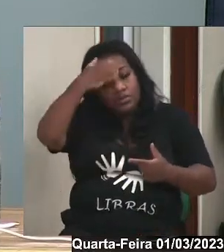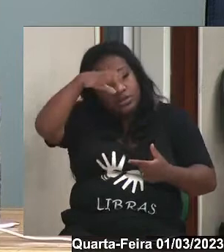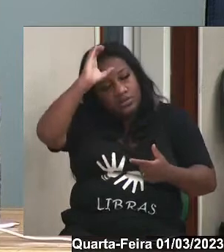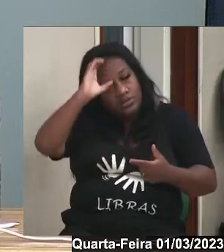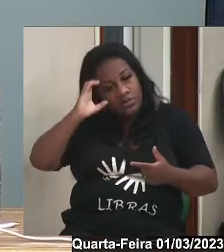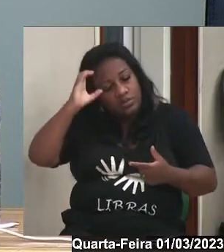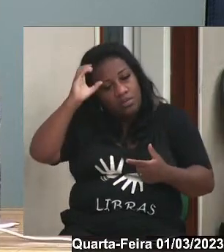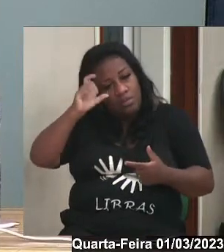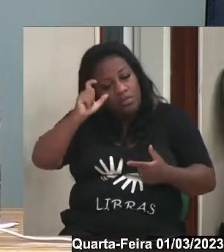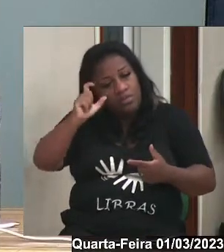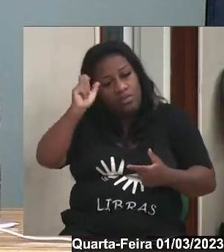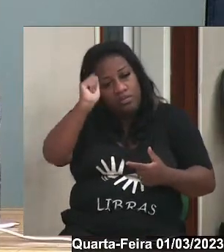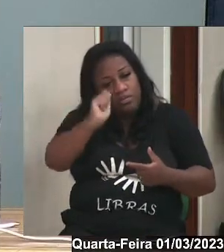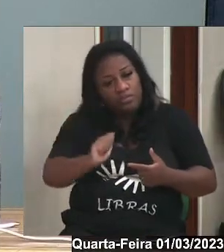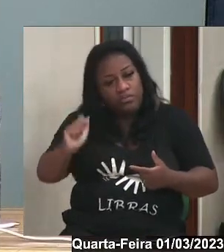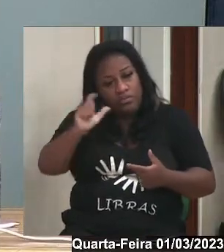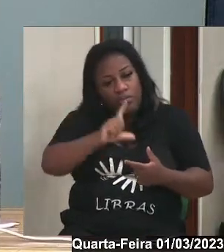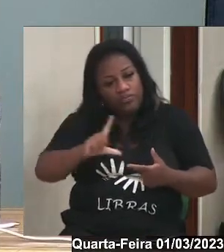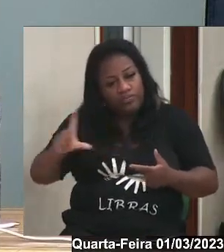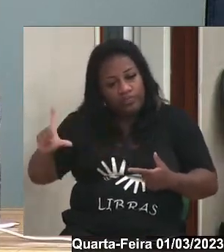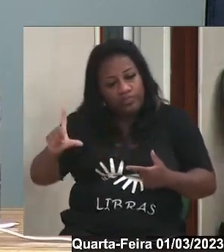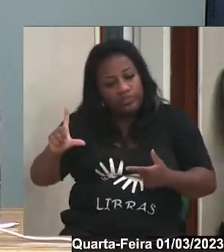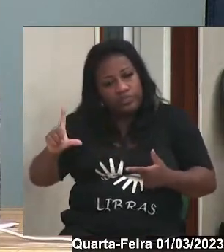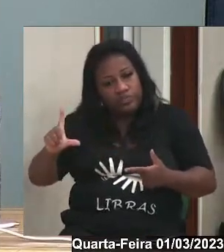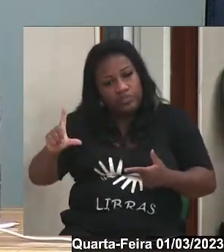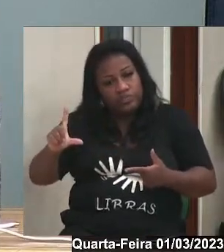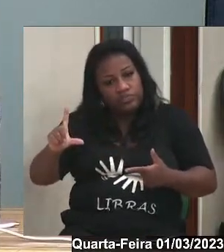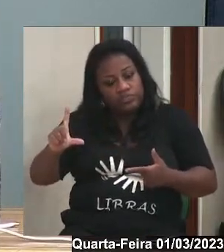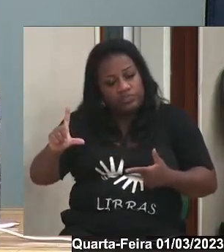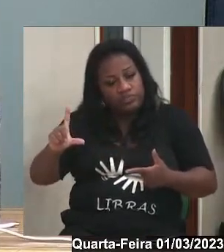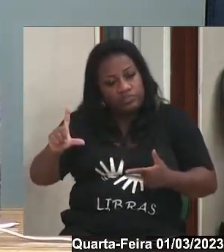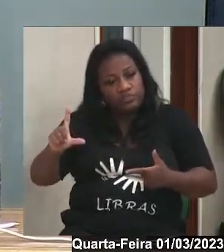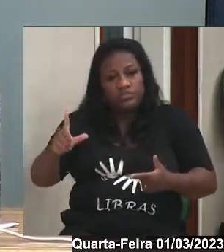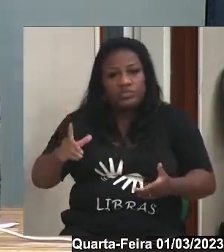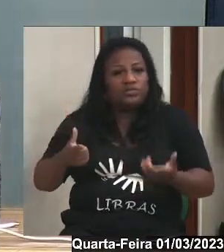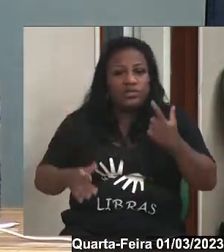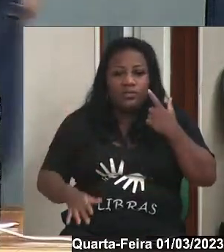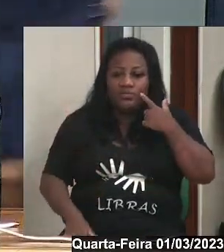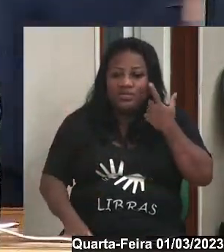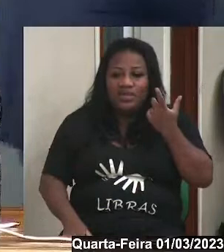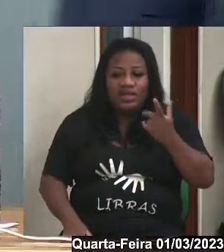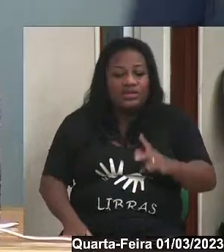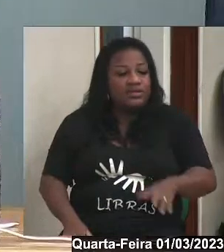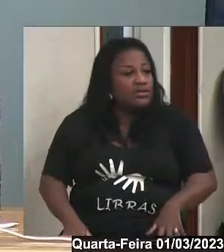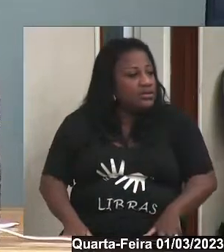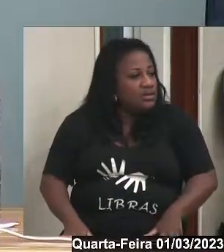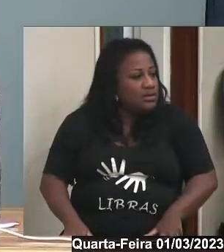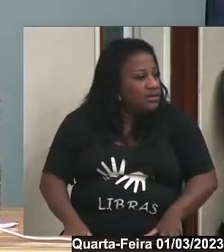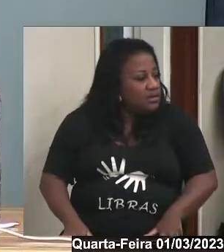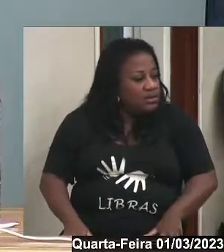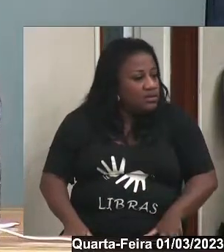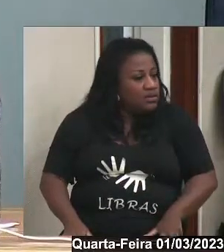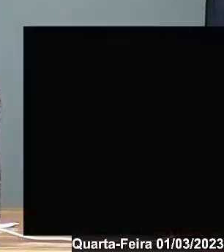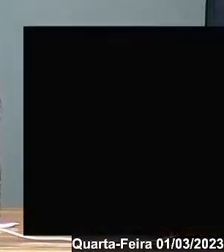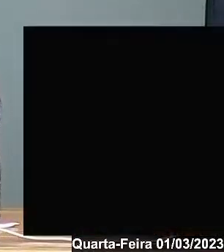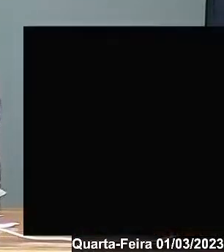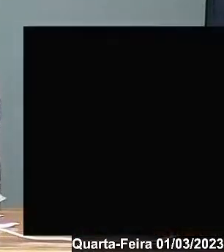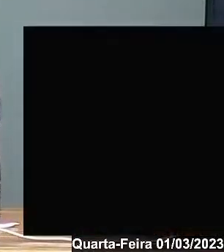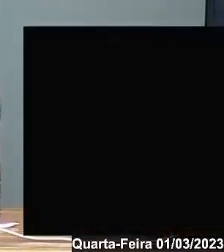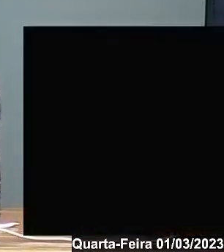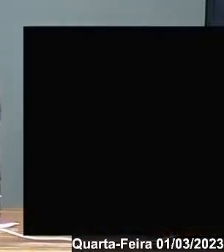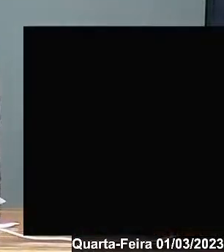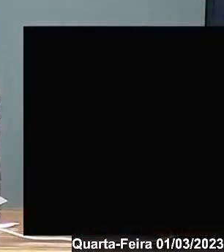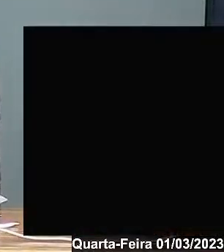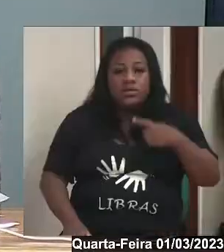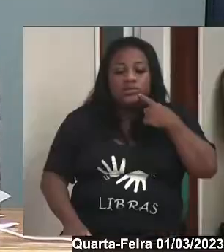César Figueiredo, Alexandre Campos Silva. Nada havendo mais se tratar, o senhor presidente convocou os senhores vereadores para a próxima